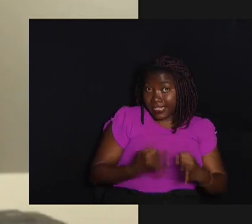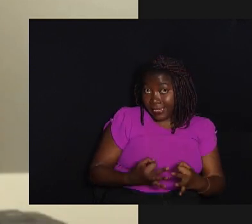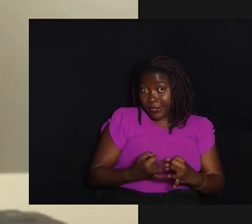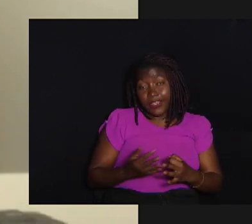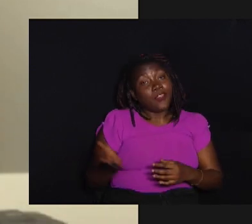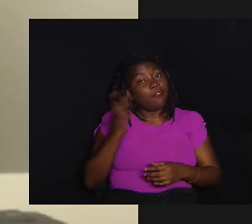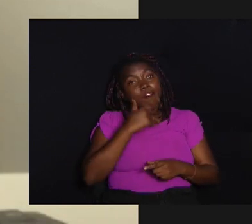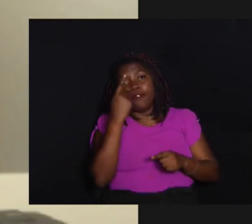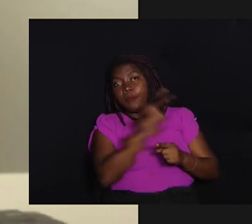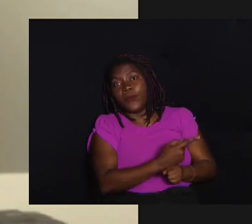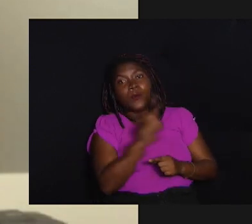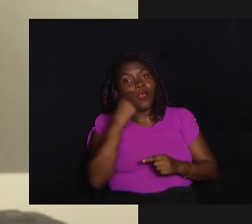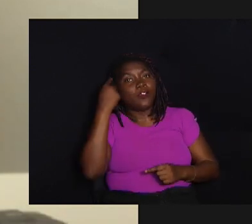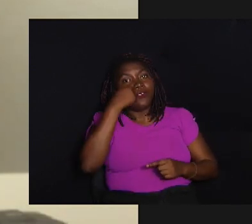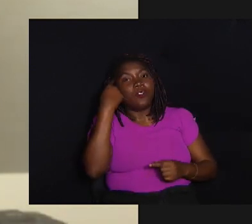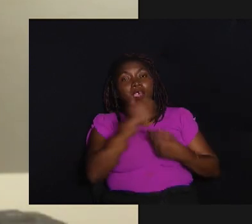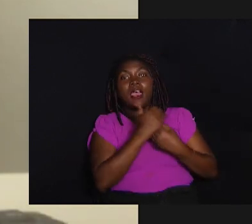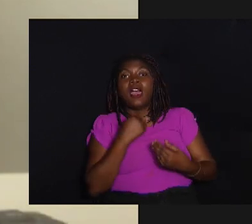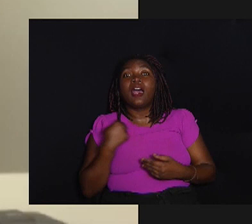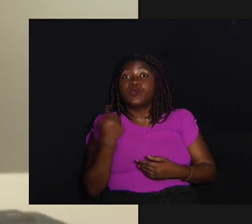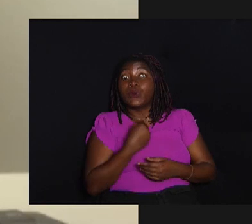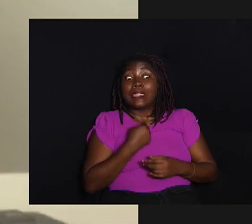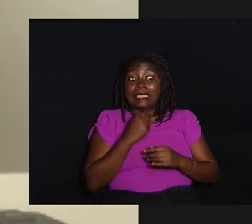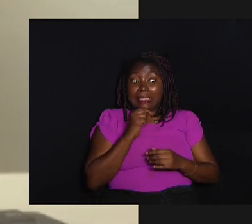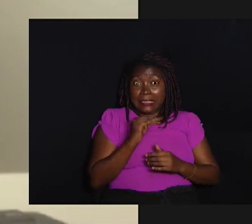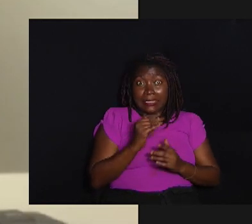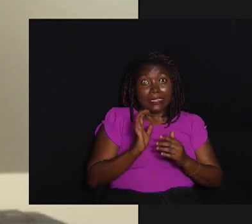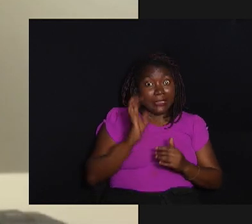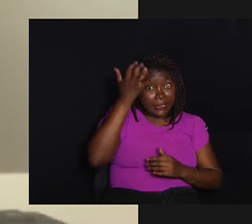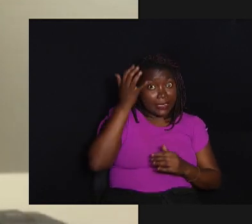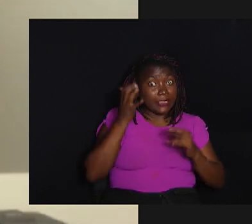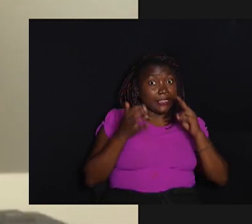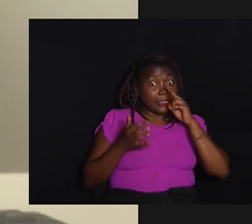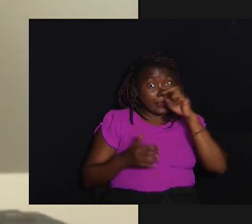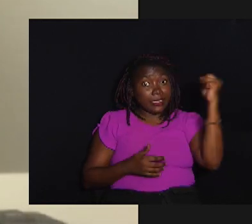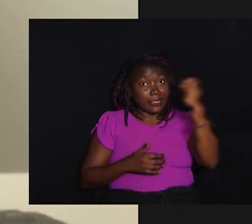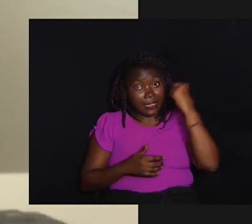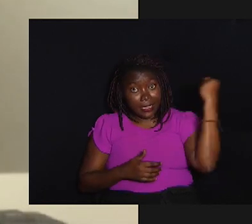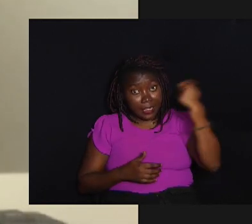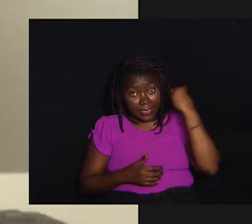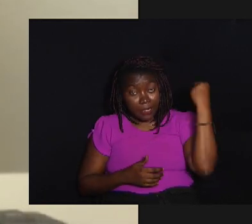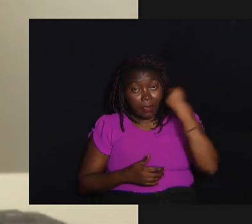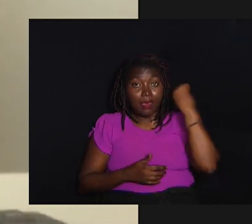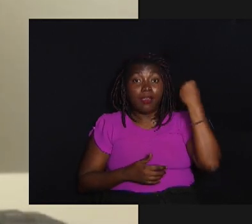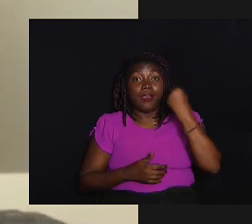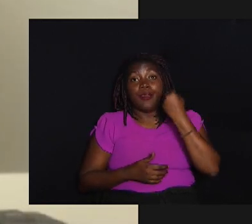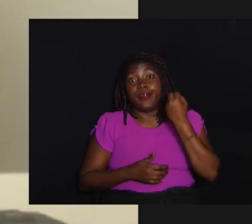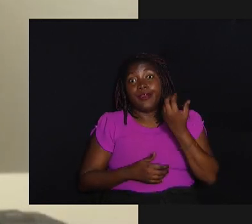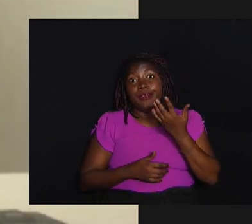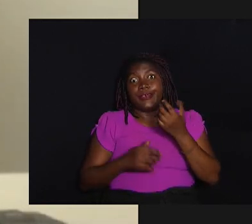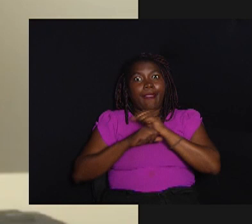um advogado para nos orientar em casos mais graves, né, que a alienação já passa por um ponto de estar nítida,